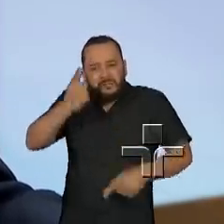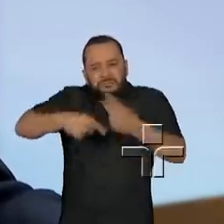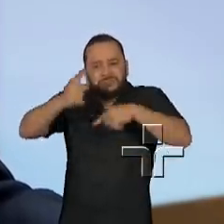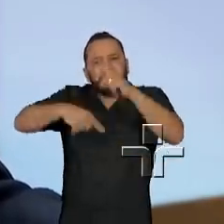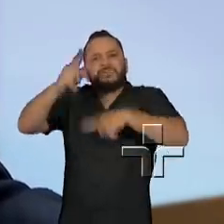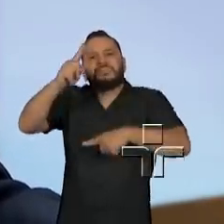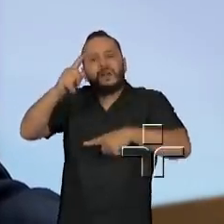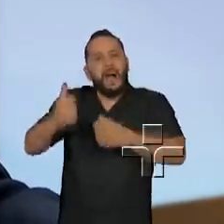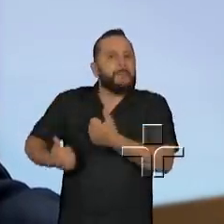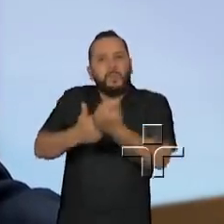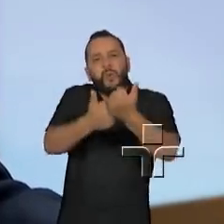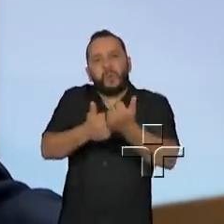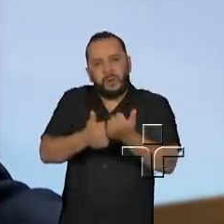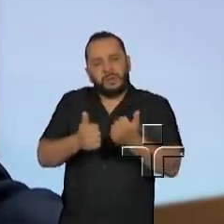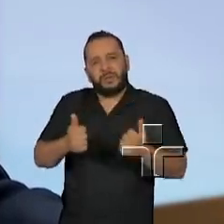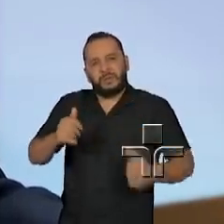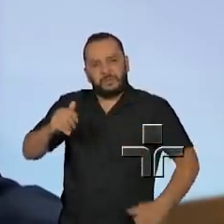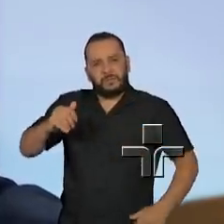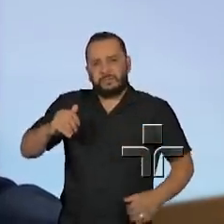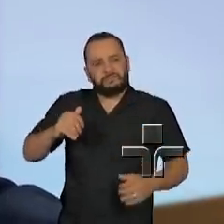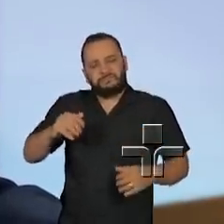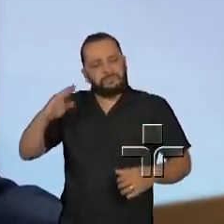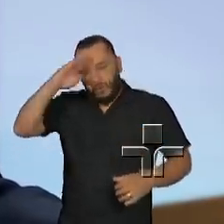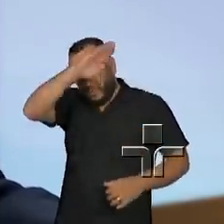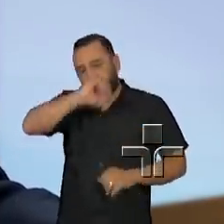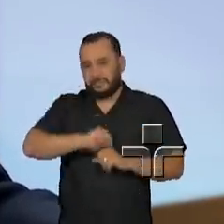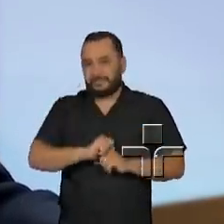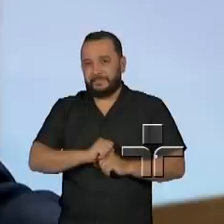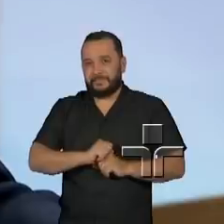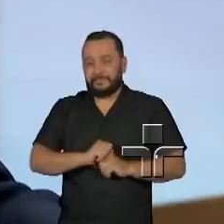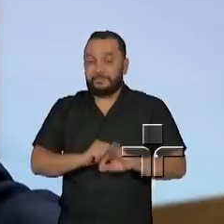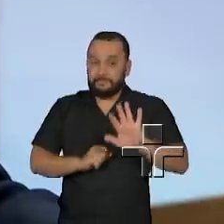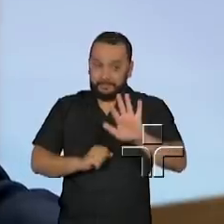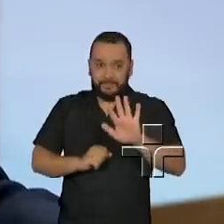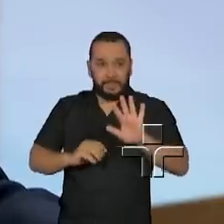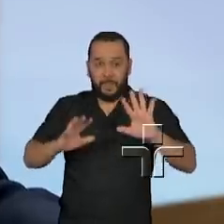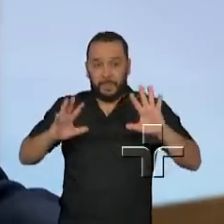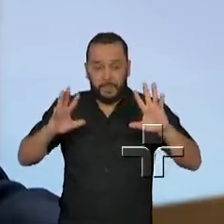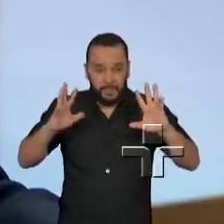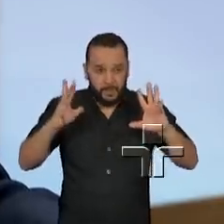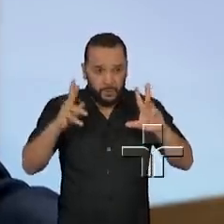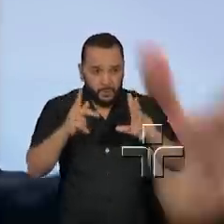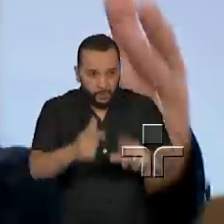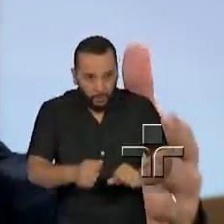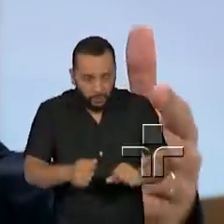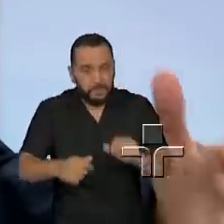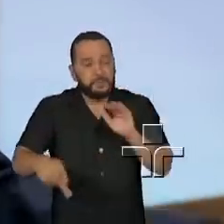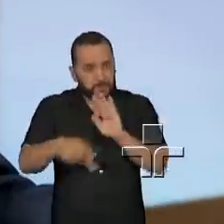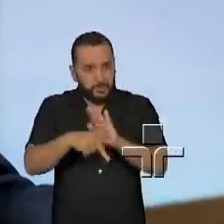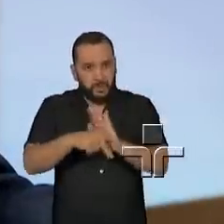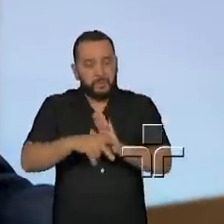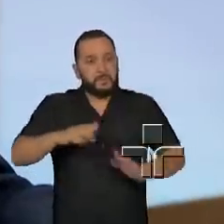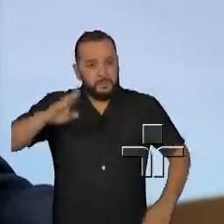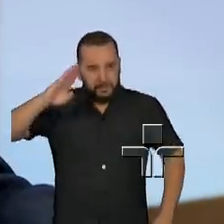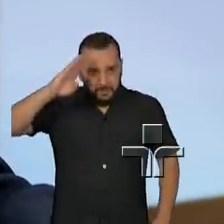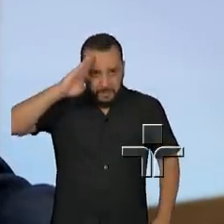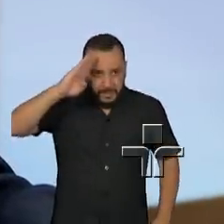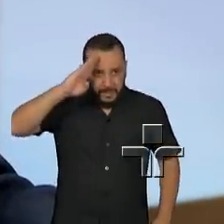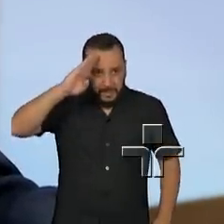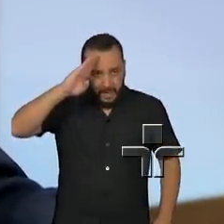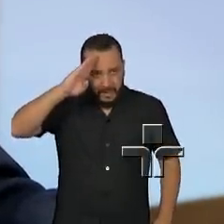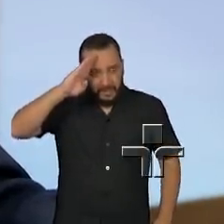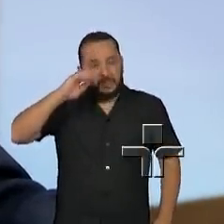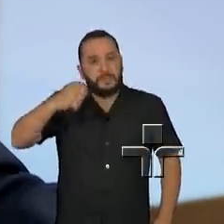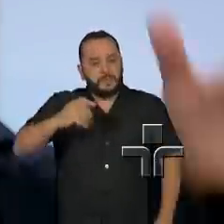Não consigo conceber um militar que não seja nacionalista e patriótico. Eu disse isso e fui bem recebido ao presidente da